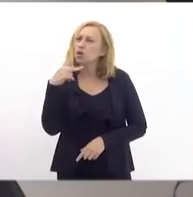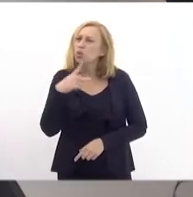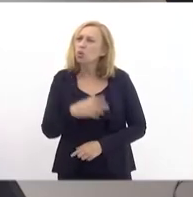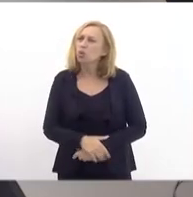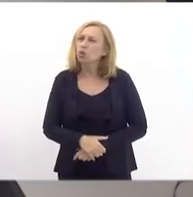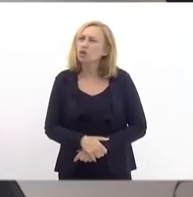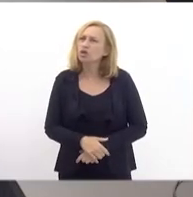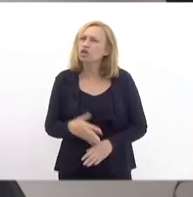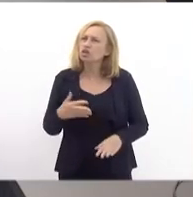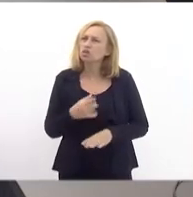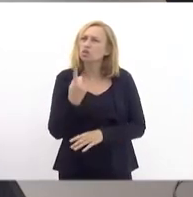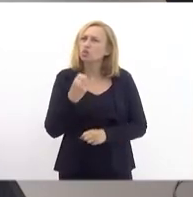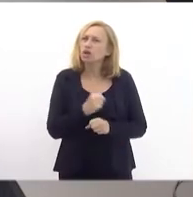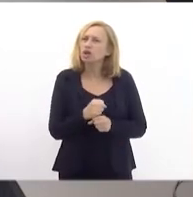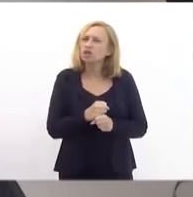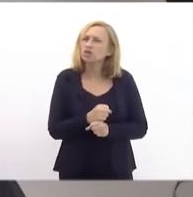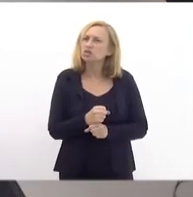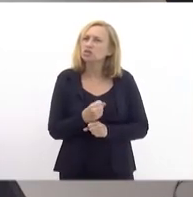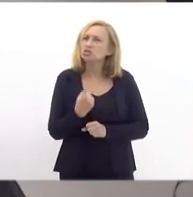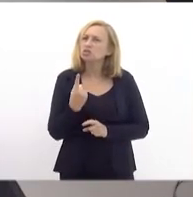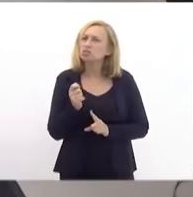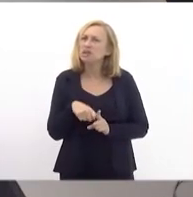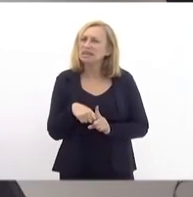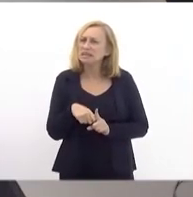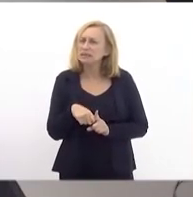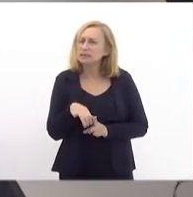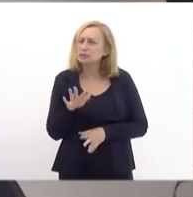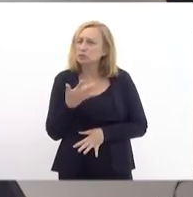o senhor chegou a um ano e um mês, mais ou menos.